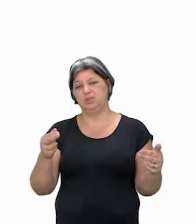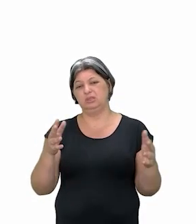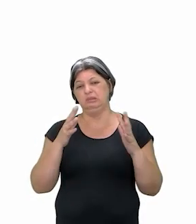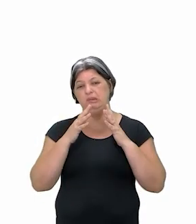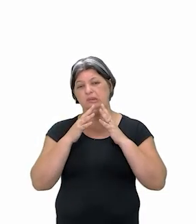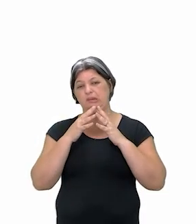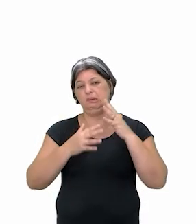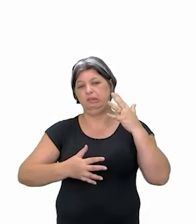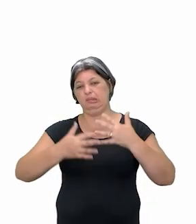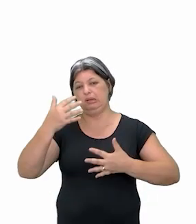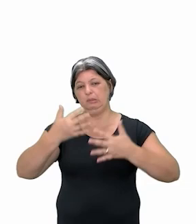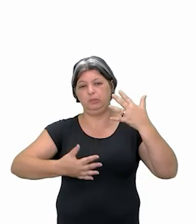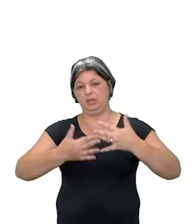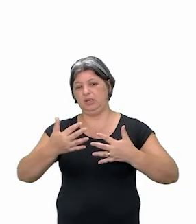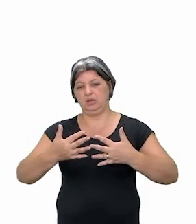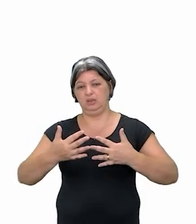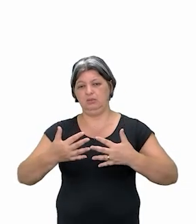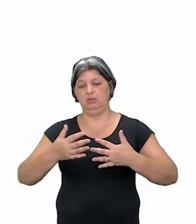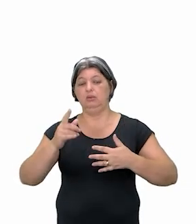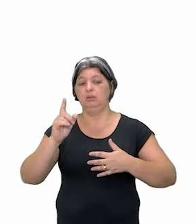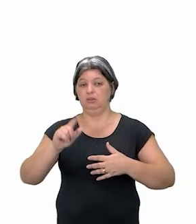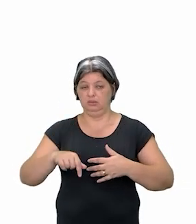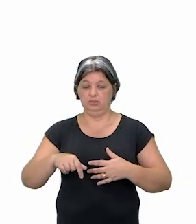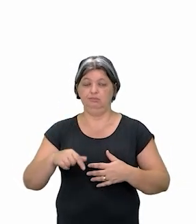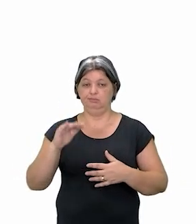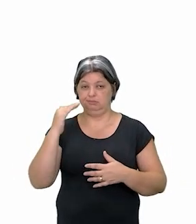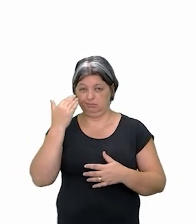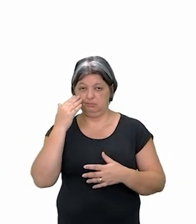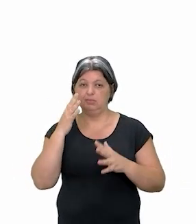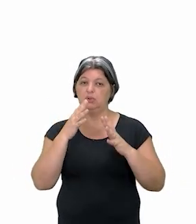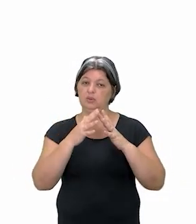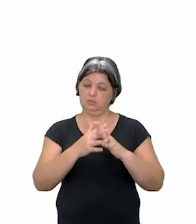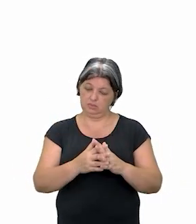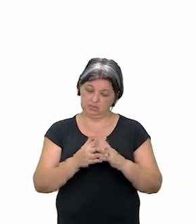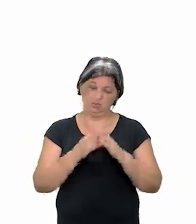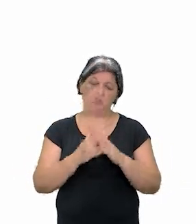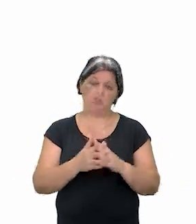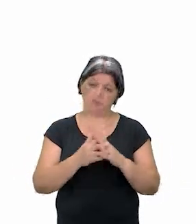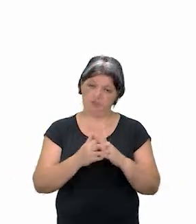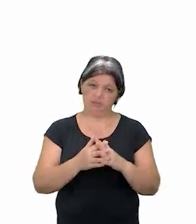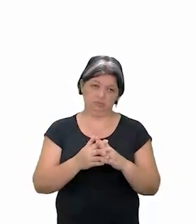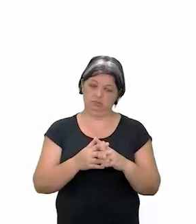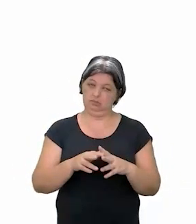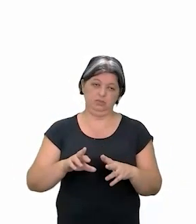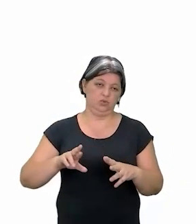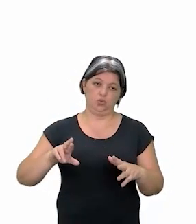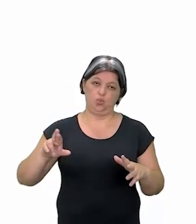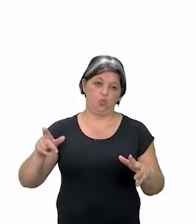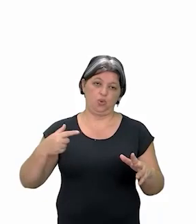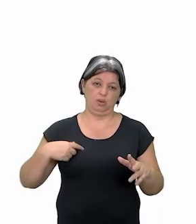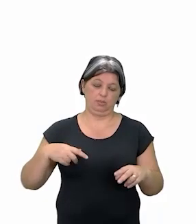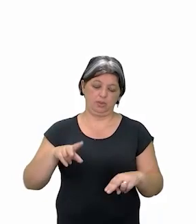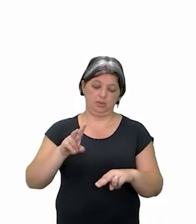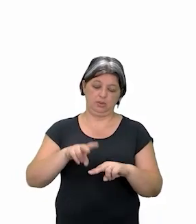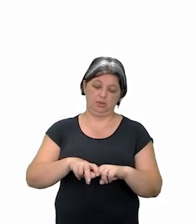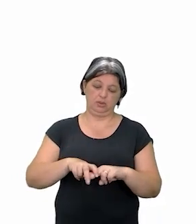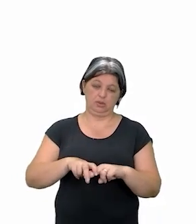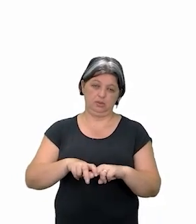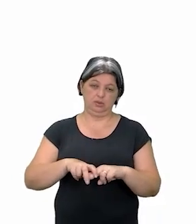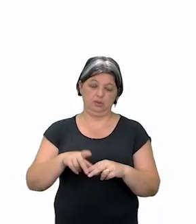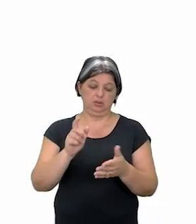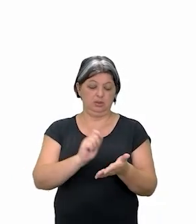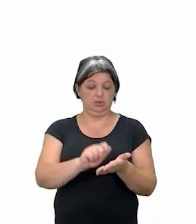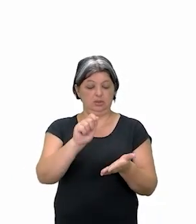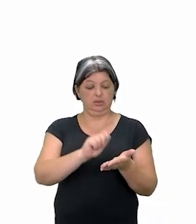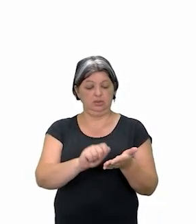compreensões. Vejam que são questões bastante complexas, não é assim que eu vou sentar na cadeira, escrever